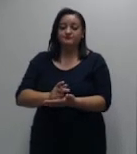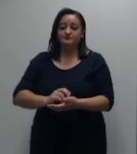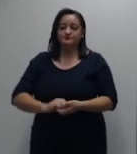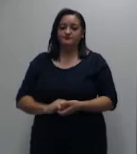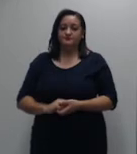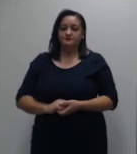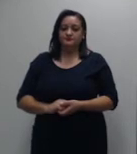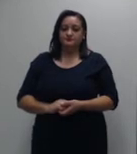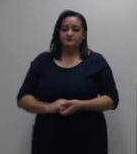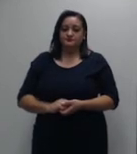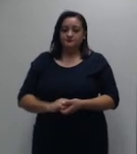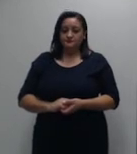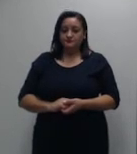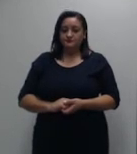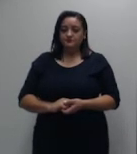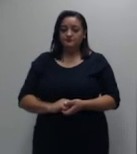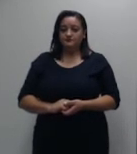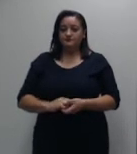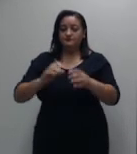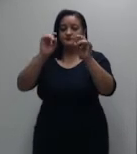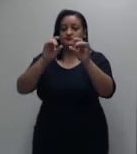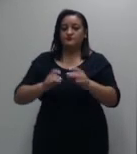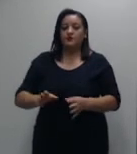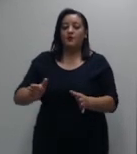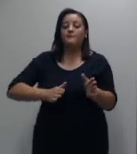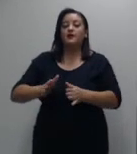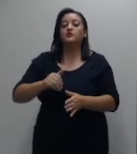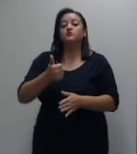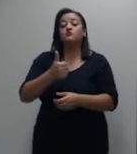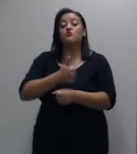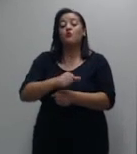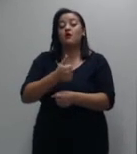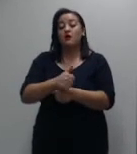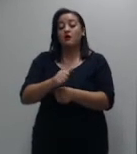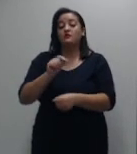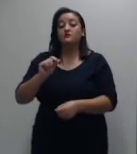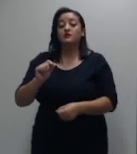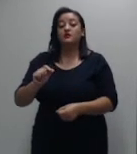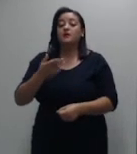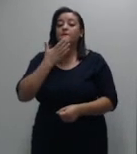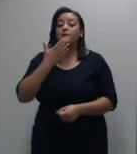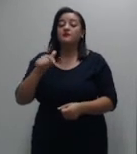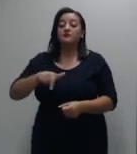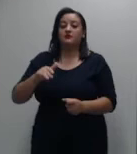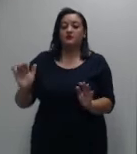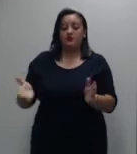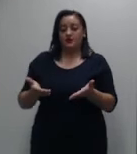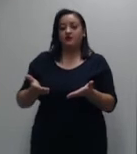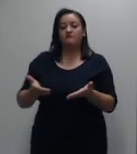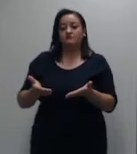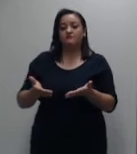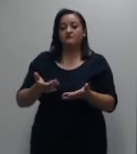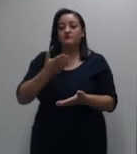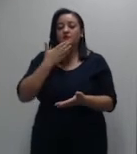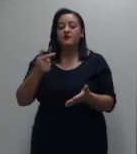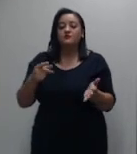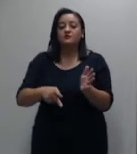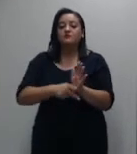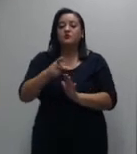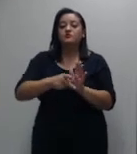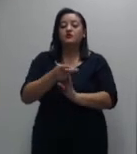o exauriu-se o prazo de um ano e eu peço aqui e essa proposta é